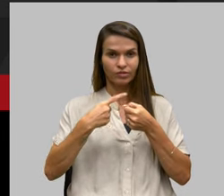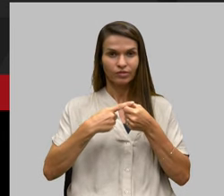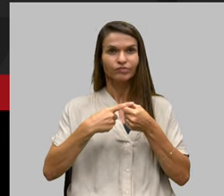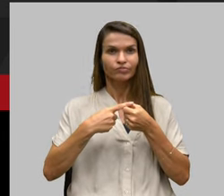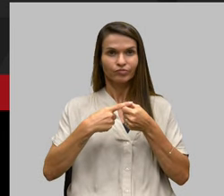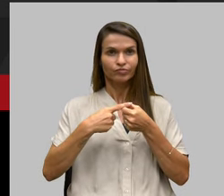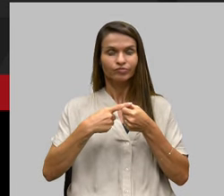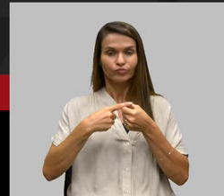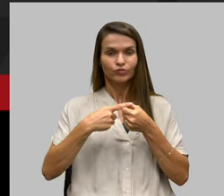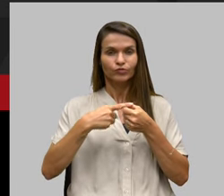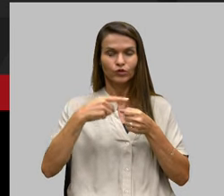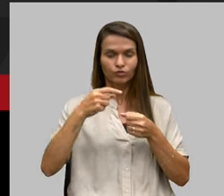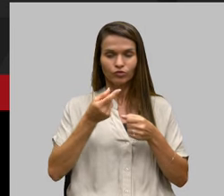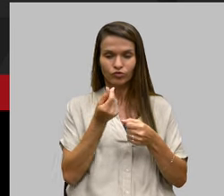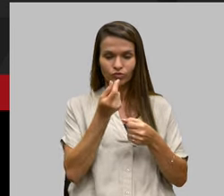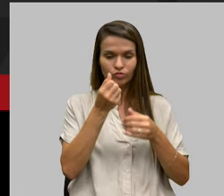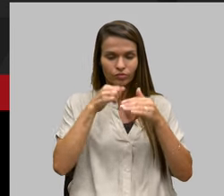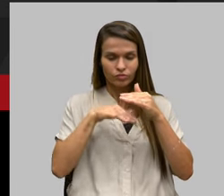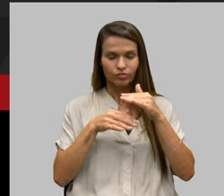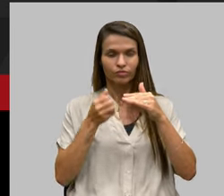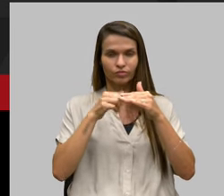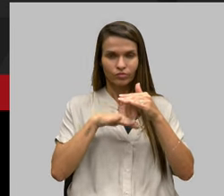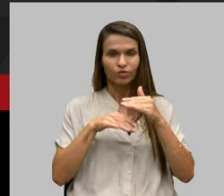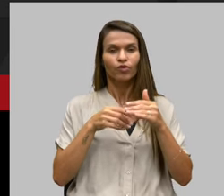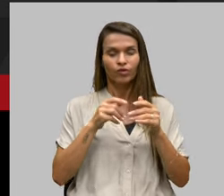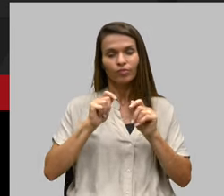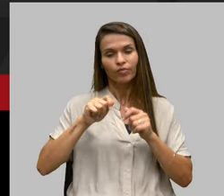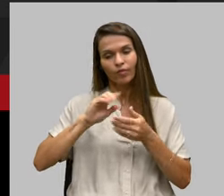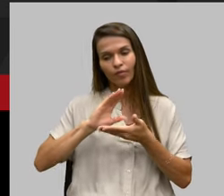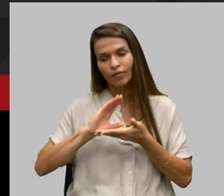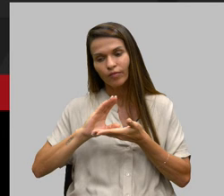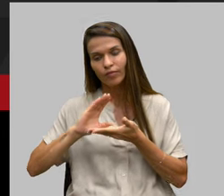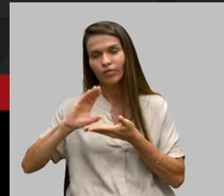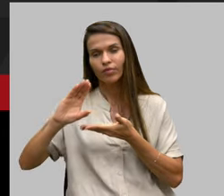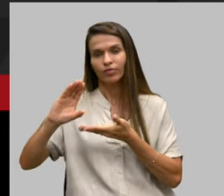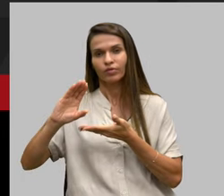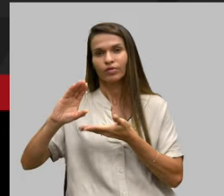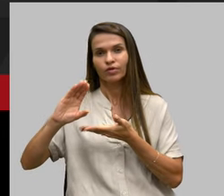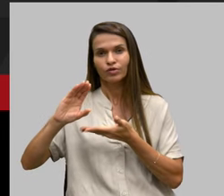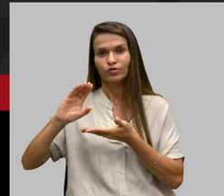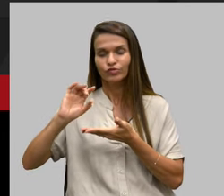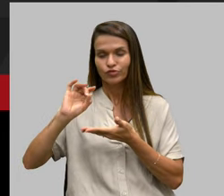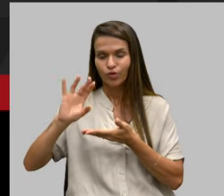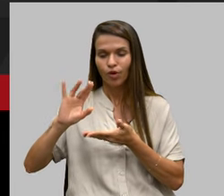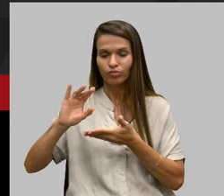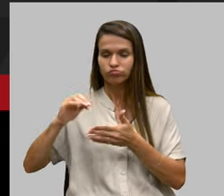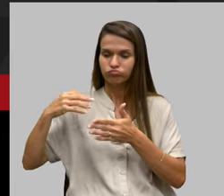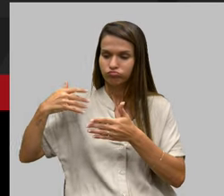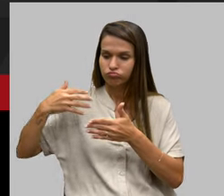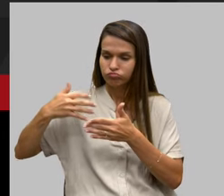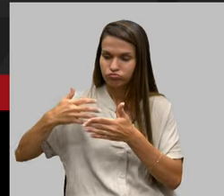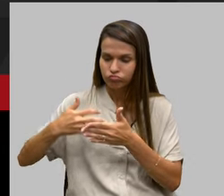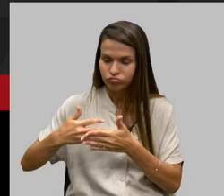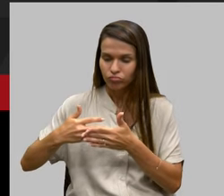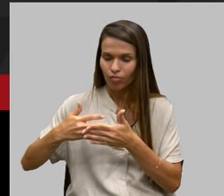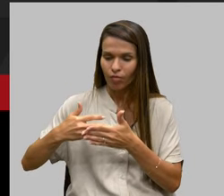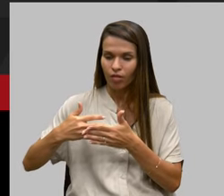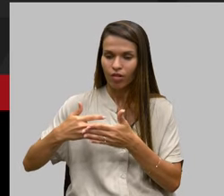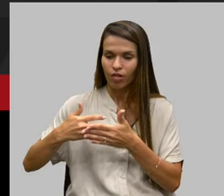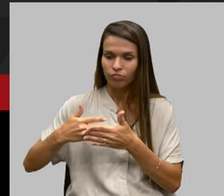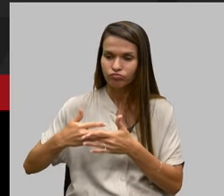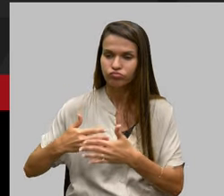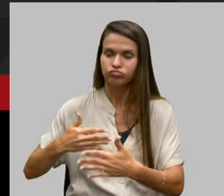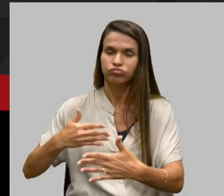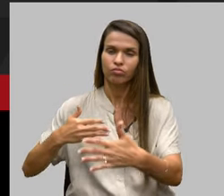de caixa que começaria a demandar recursos apenas eh no longo prazo porque a gente conseguiu deixar as pessoas mais